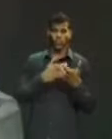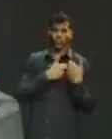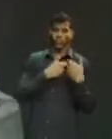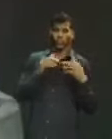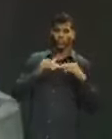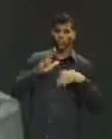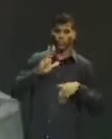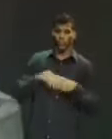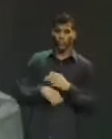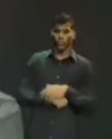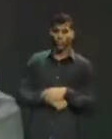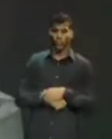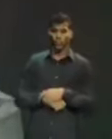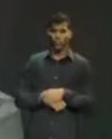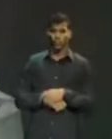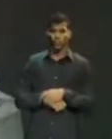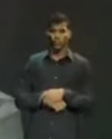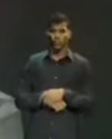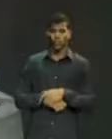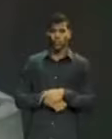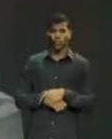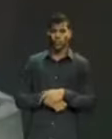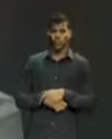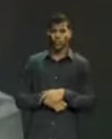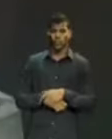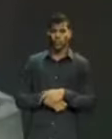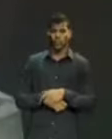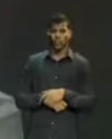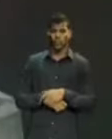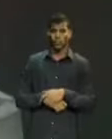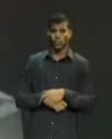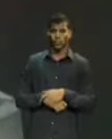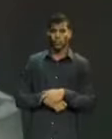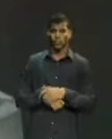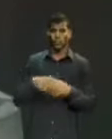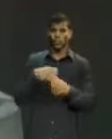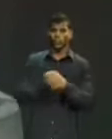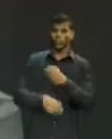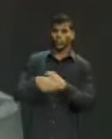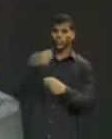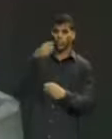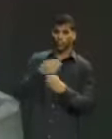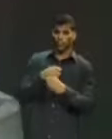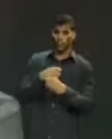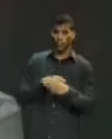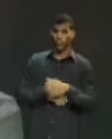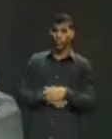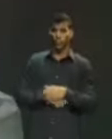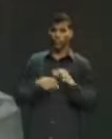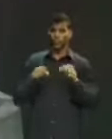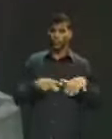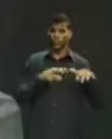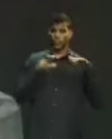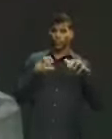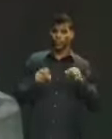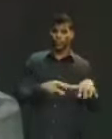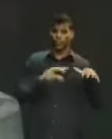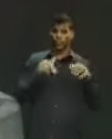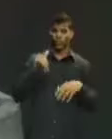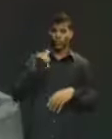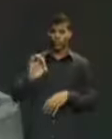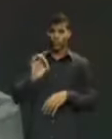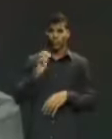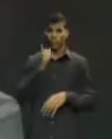responsabilização. Tem muito a ser feito. No ano passado, a cada semana, 10